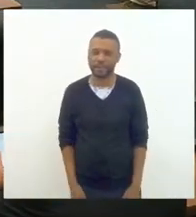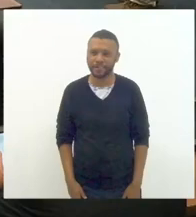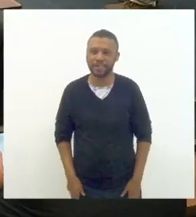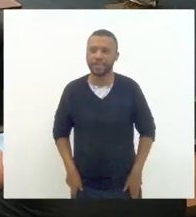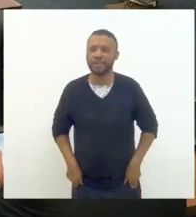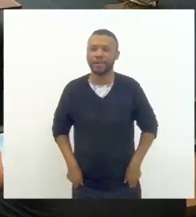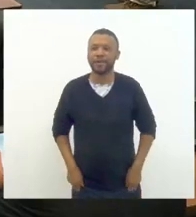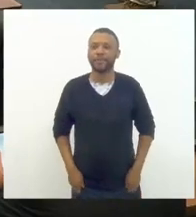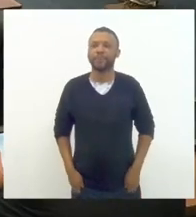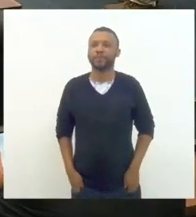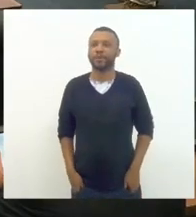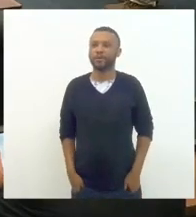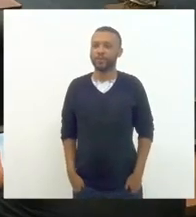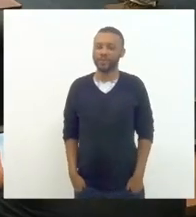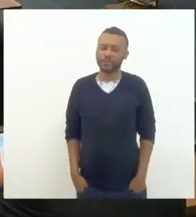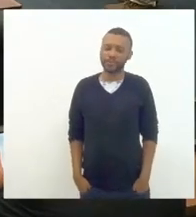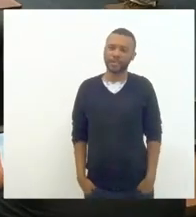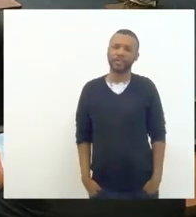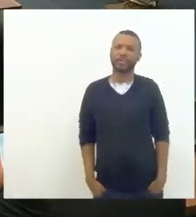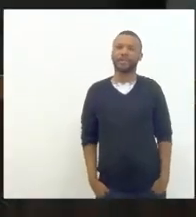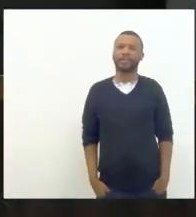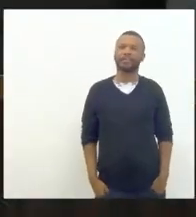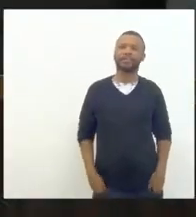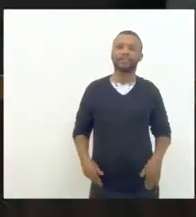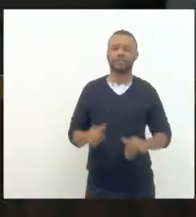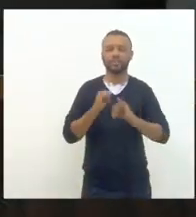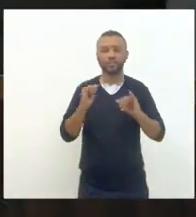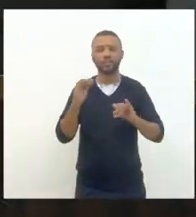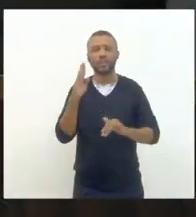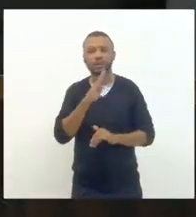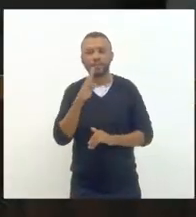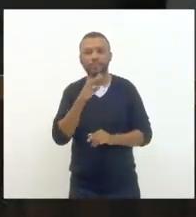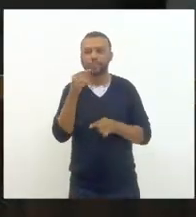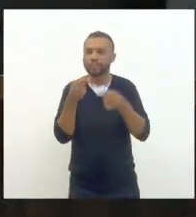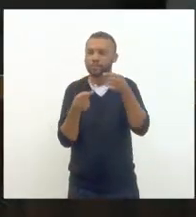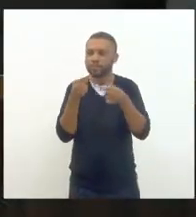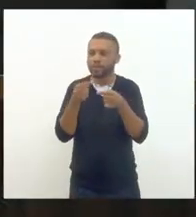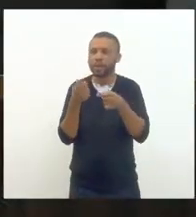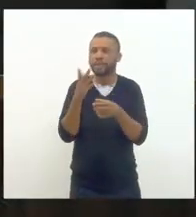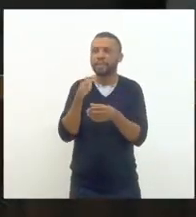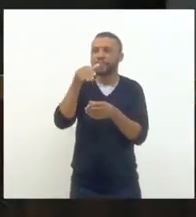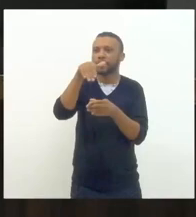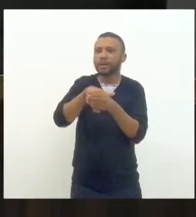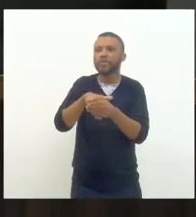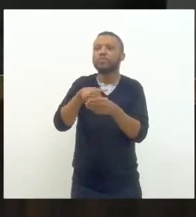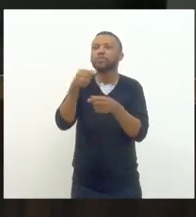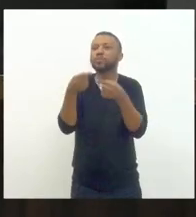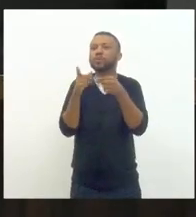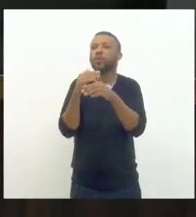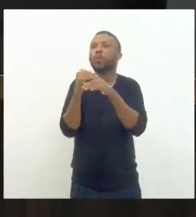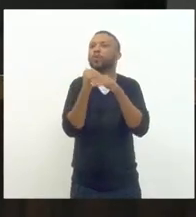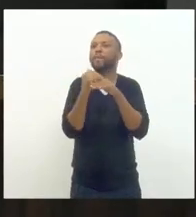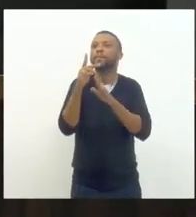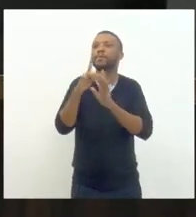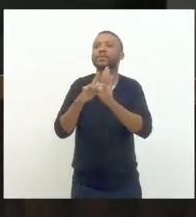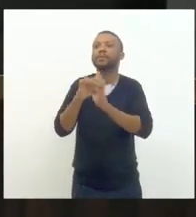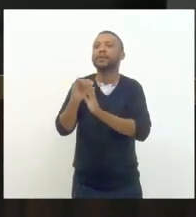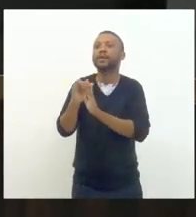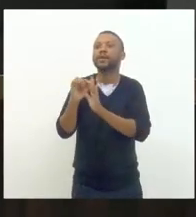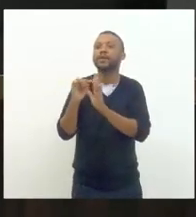Posso pegar isso? Não. Anuncio, em regime de urgência, em votação, em discussão única, projeto de lei